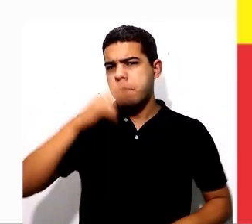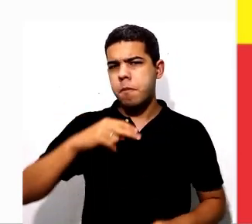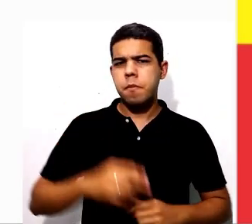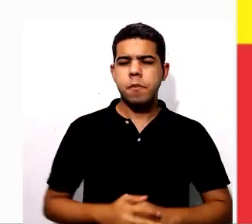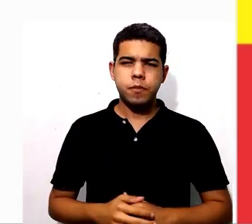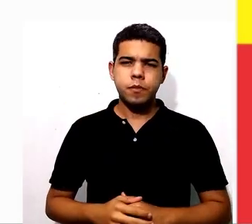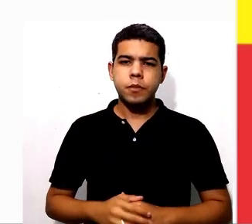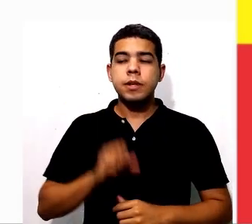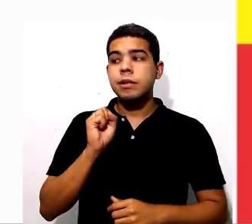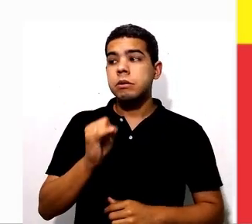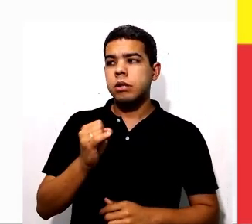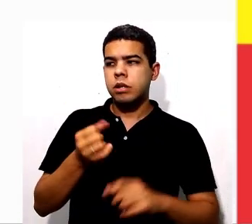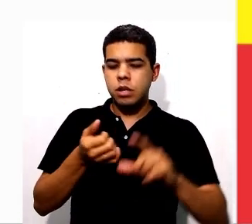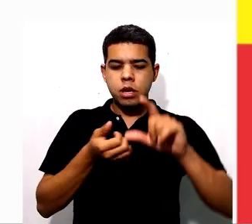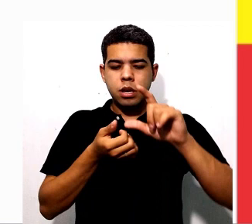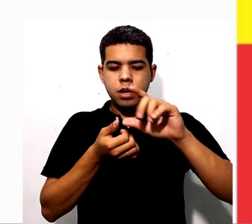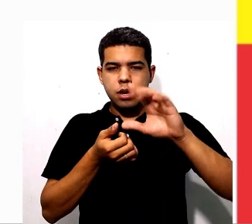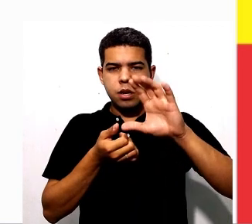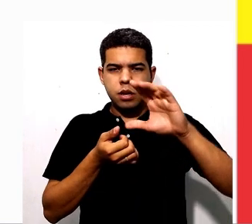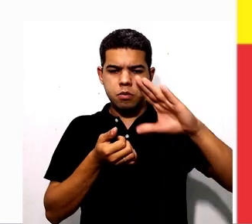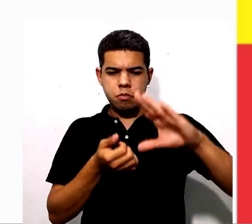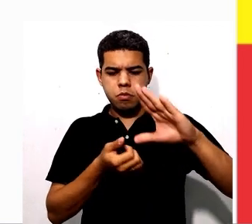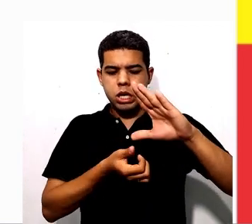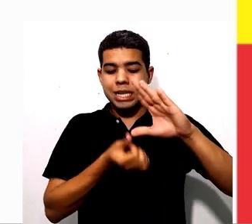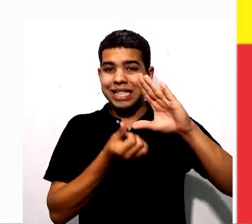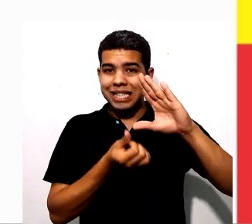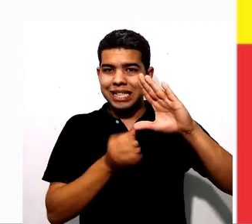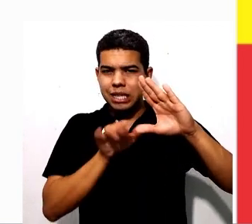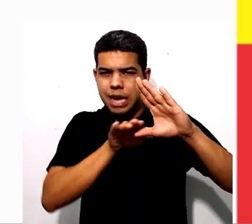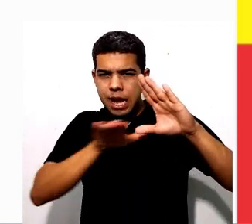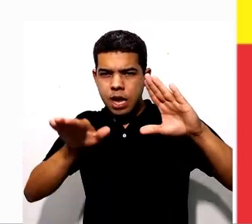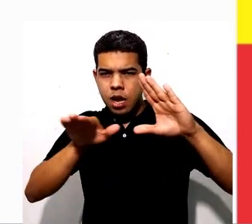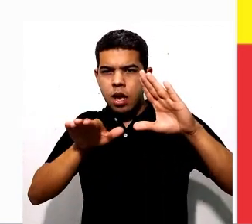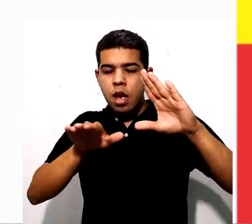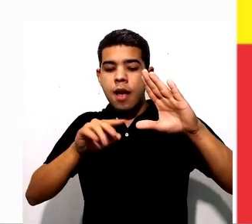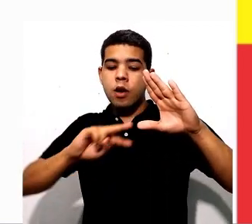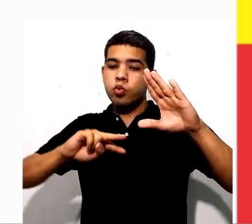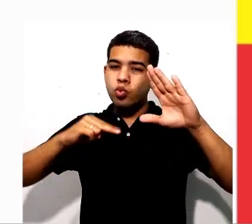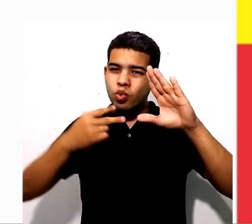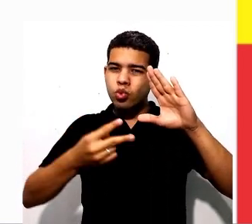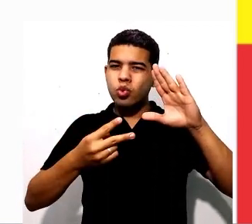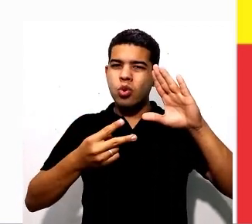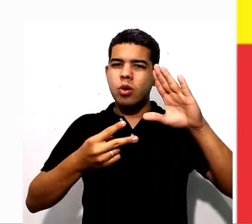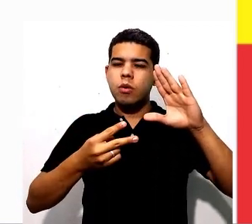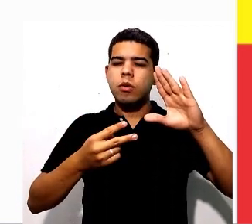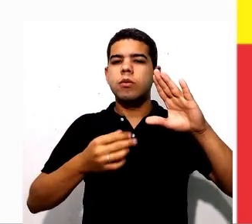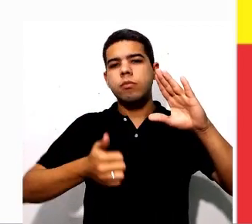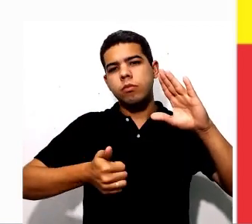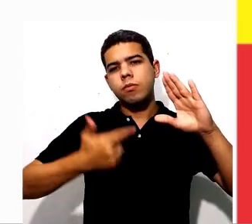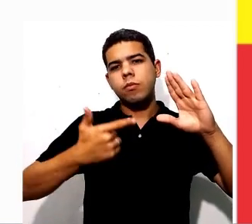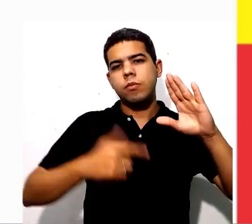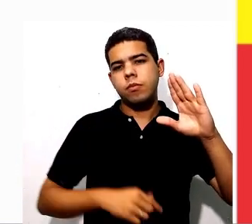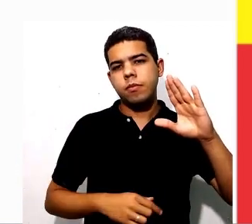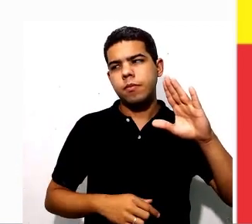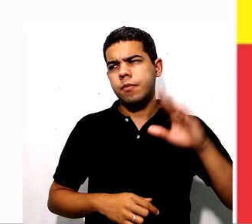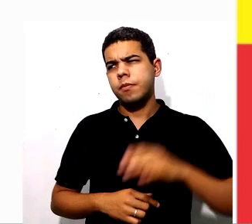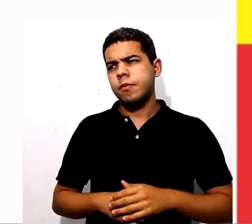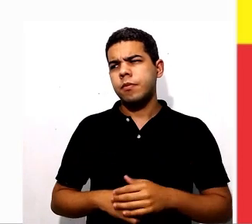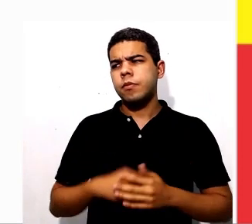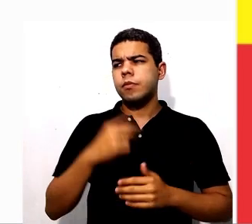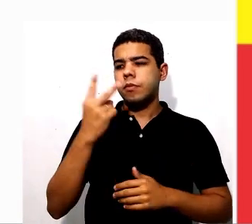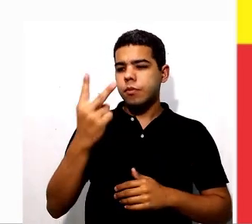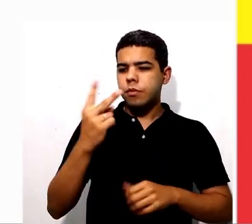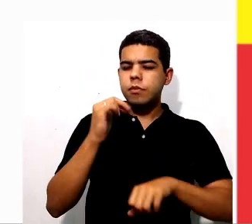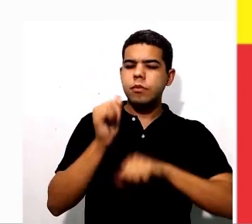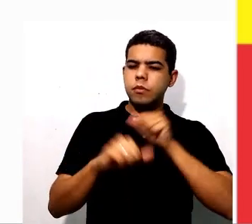eu vou fazer o dobro de 6, que é 12. Então, ó, 2 aqui será 4 e aqui permanece, ó, 4